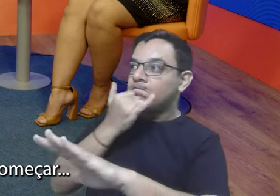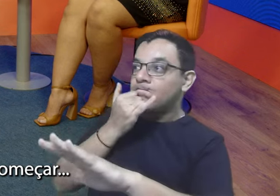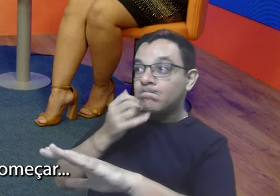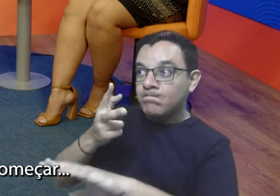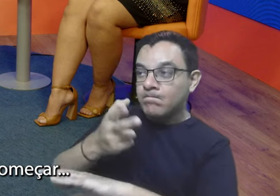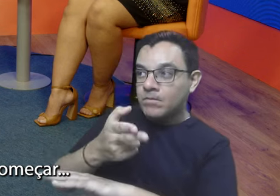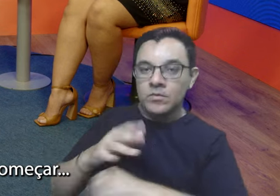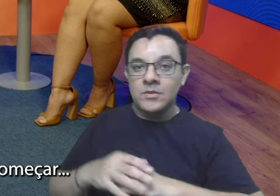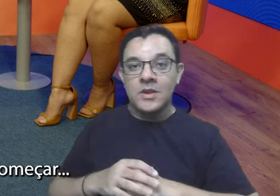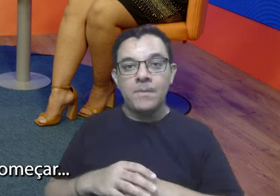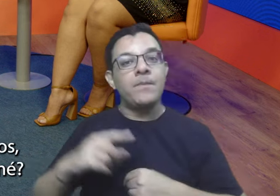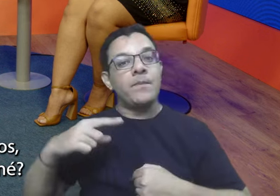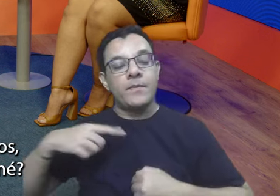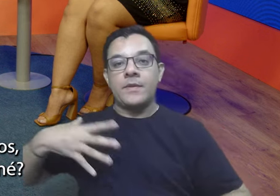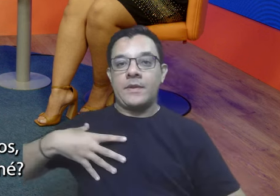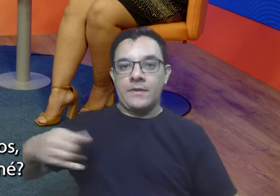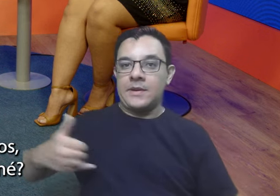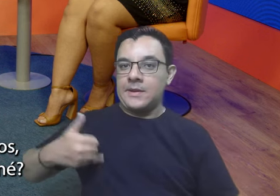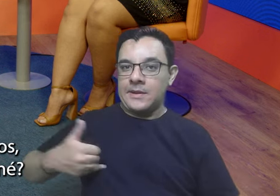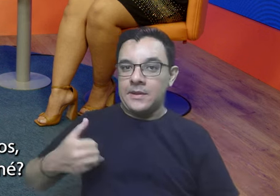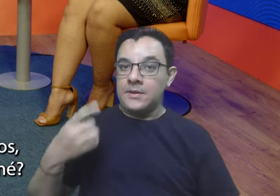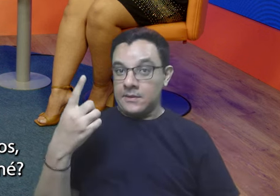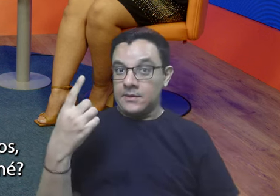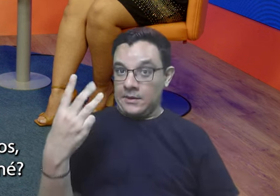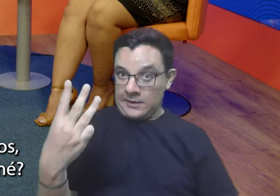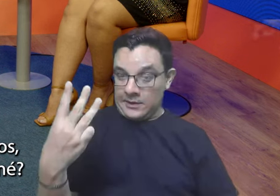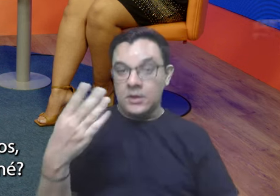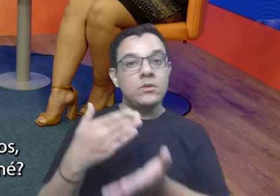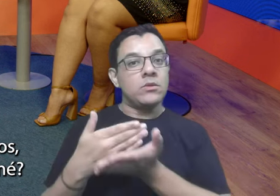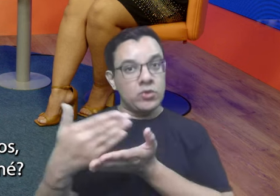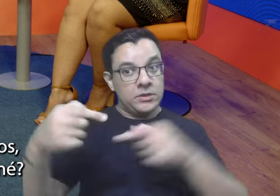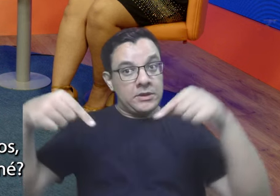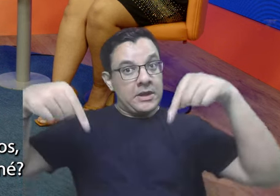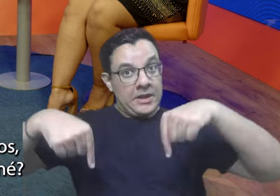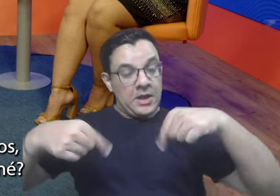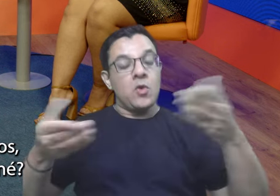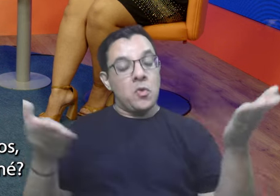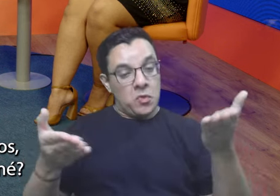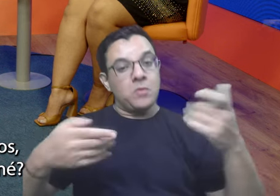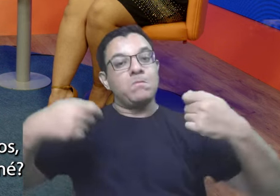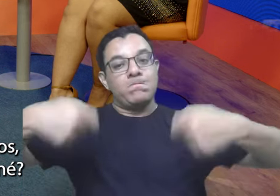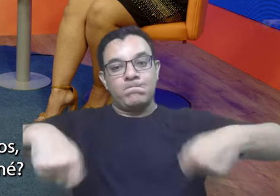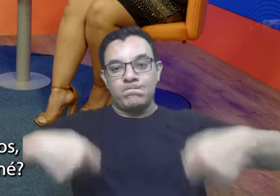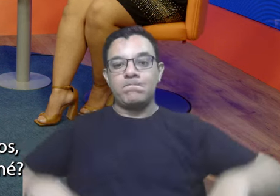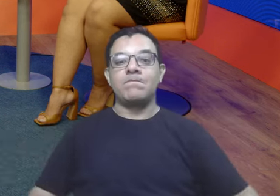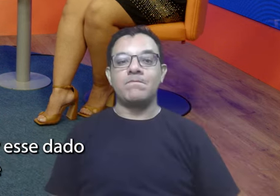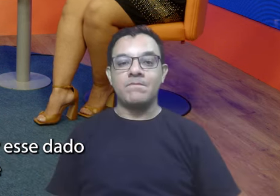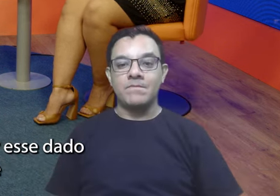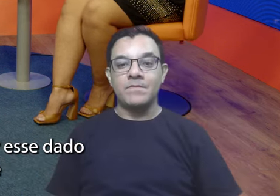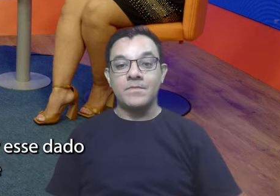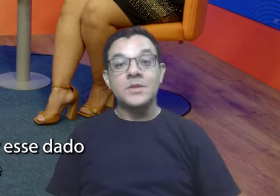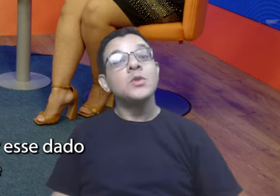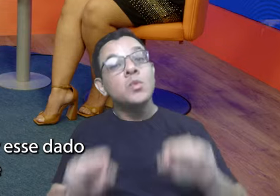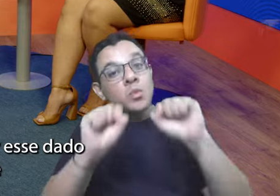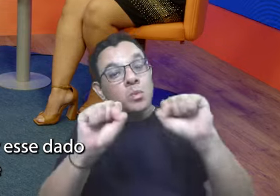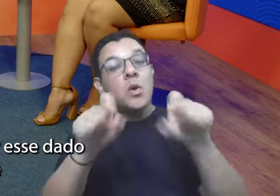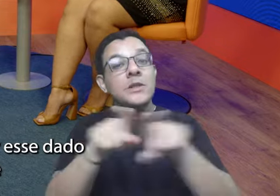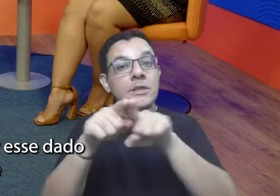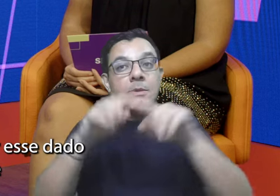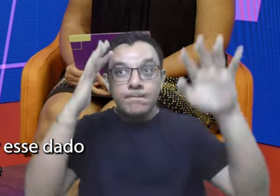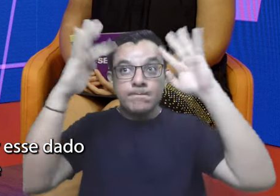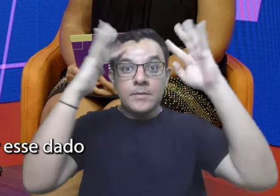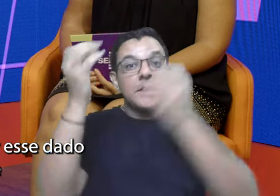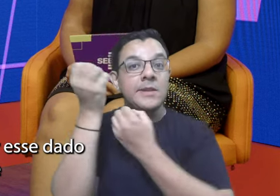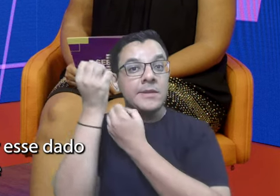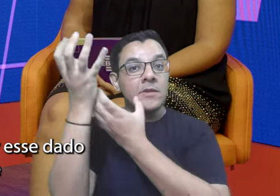RA e a gente tem que começar eu tenho um filho de 1 anos tem que começar desde já né pequenininho sim mas a gente também pode ver